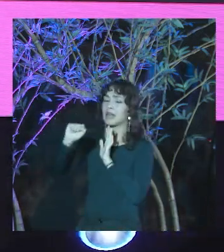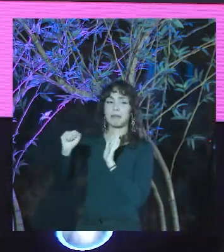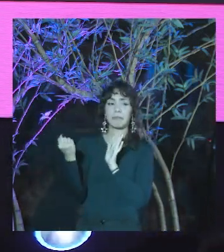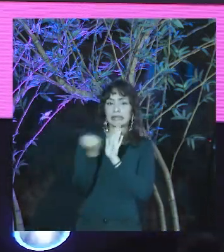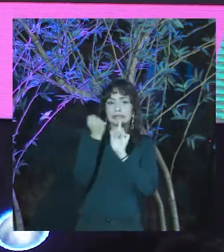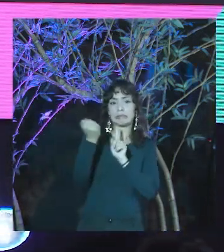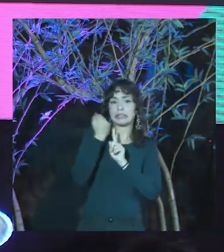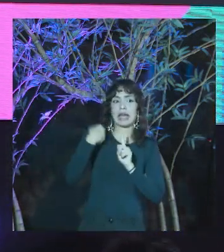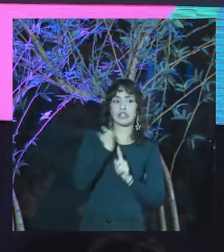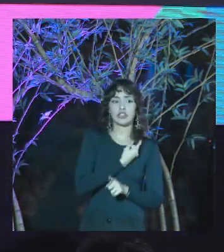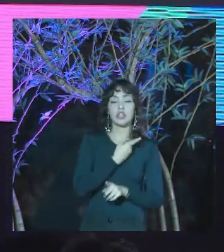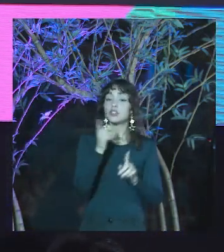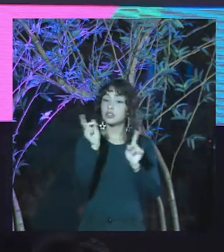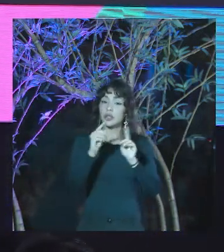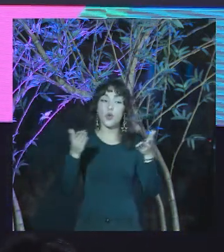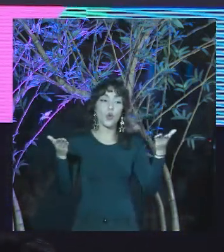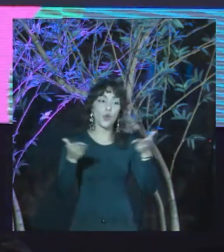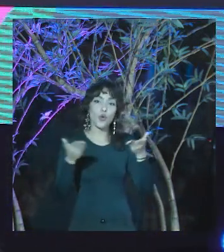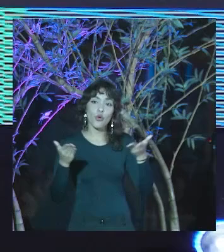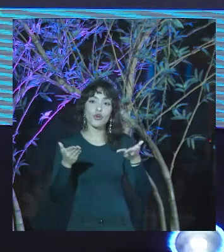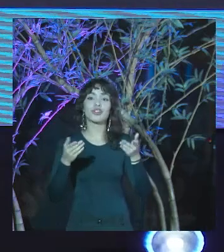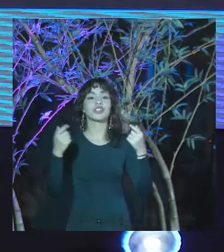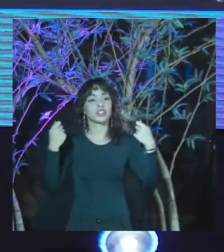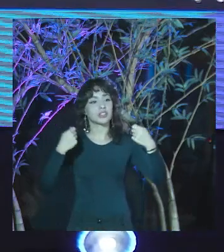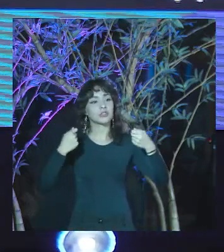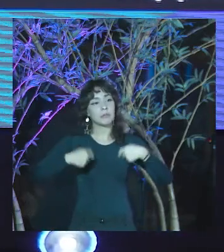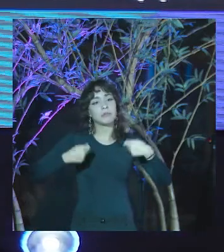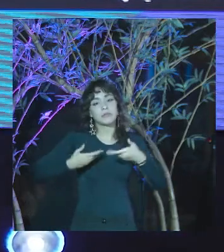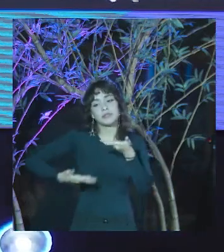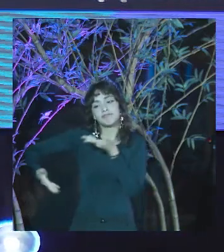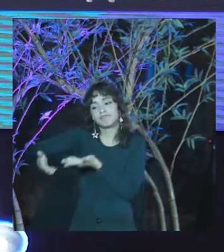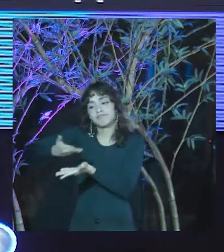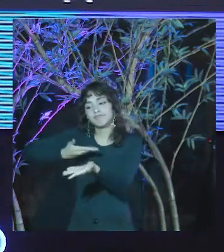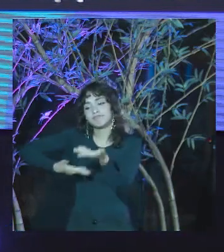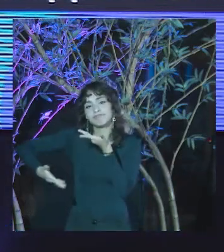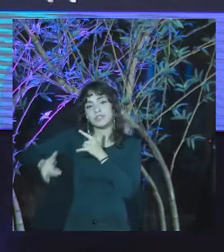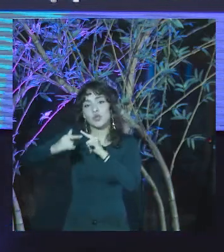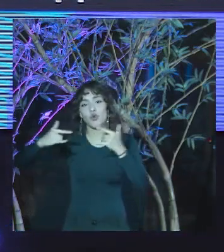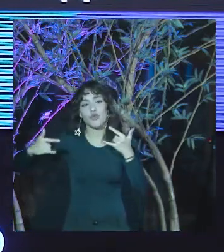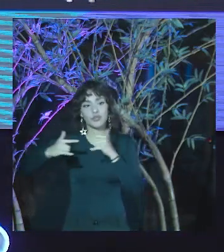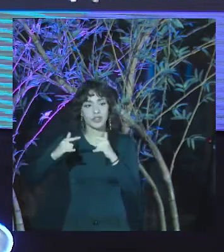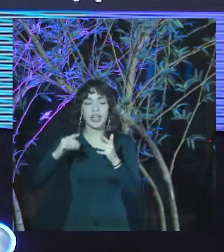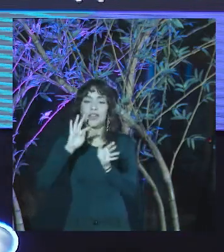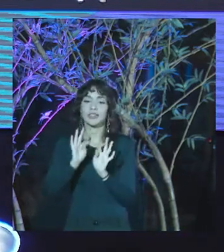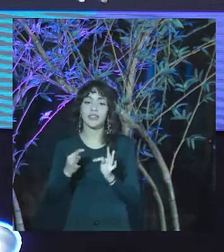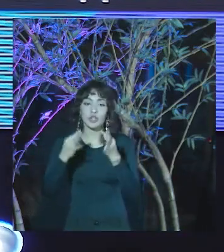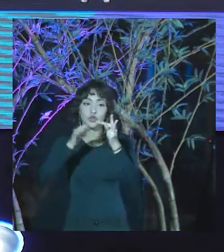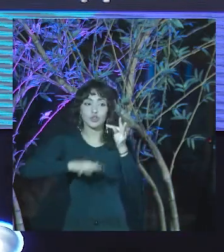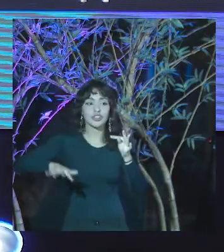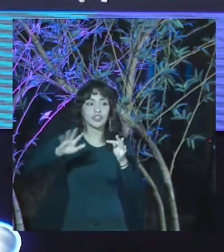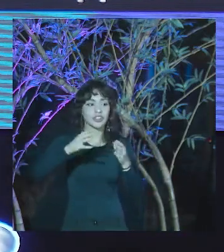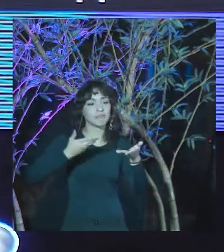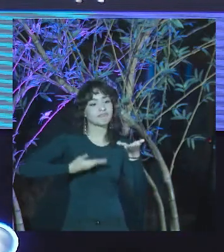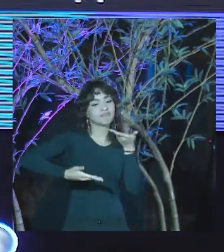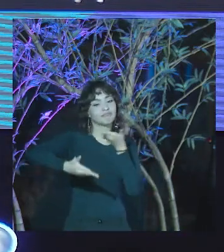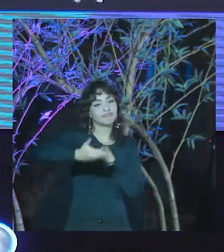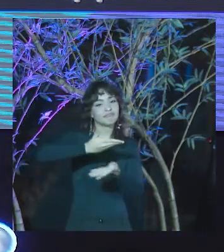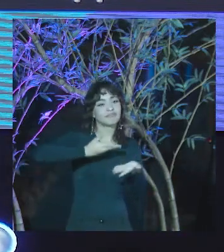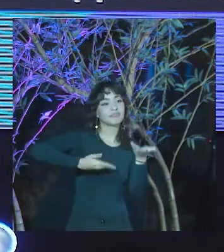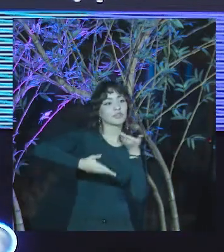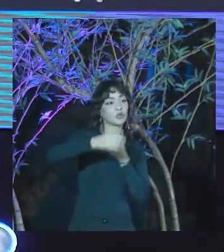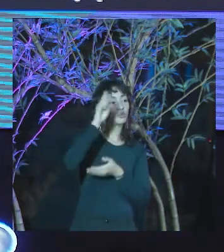tecnologias, especialmente a inteligência artificial, que é a última tecnologia que a gente está aprendendo a lidar. Ela é uma intervenção